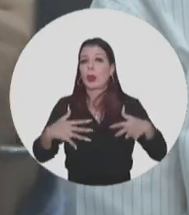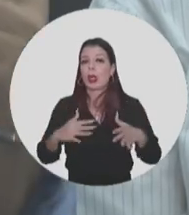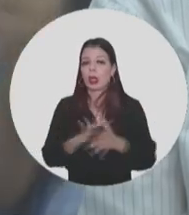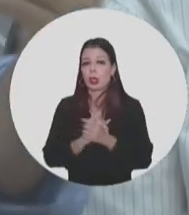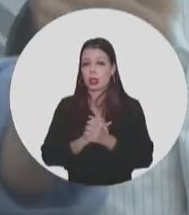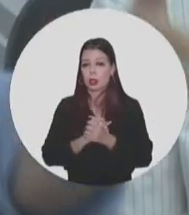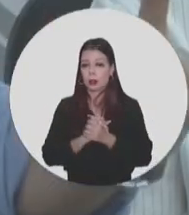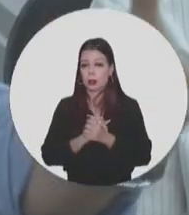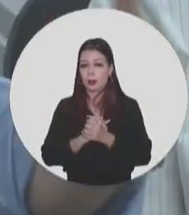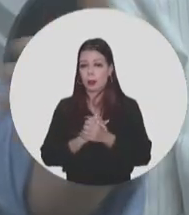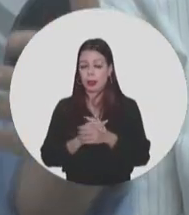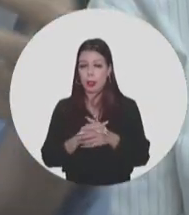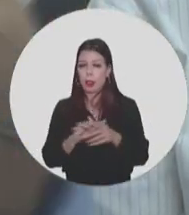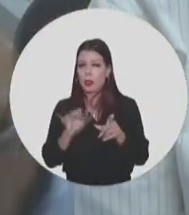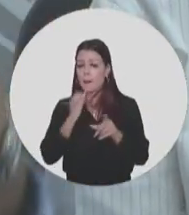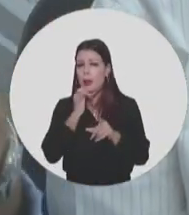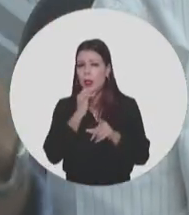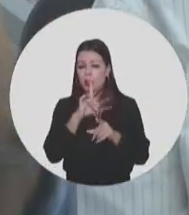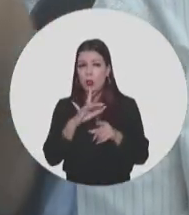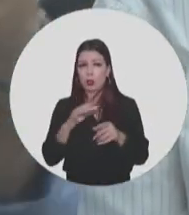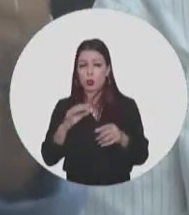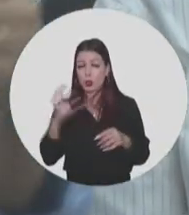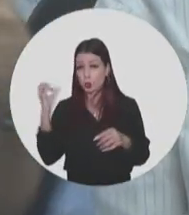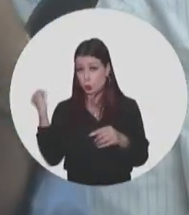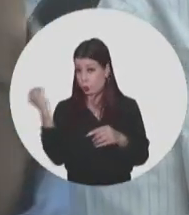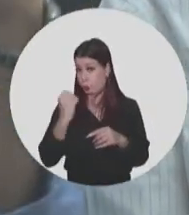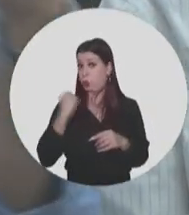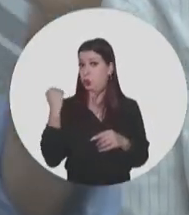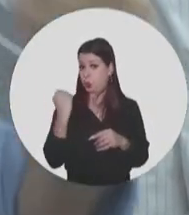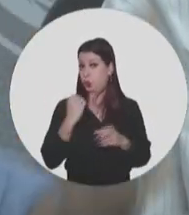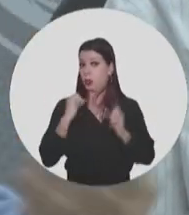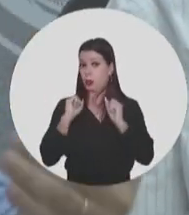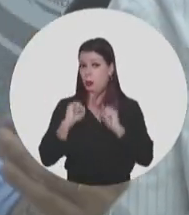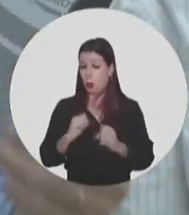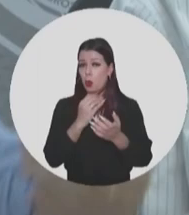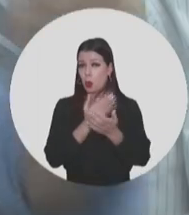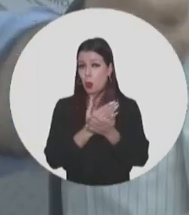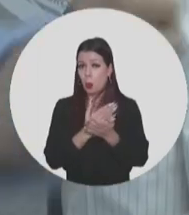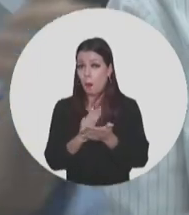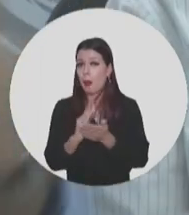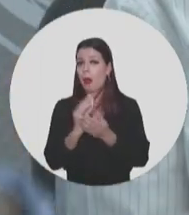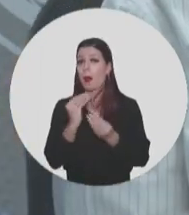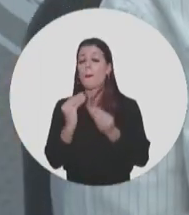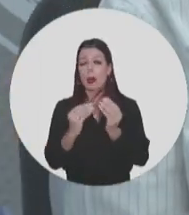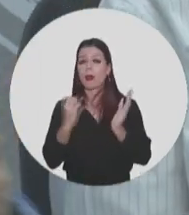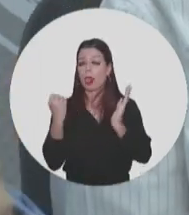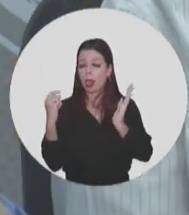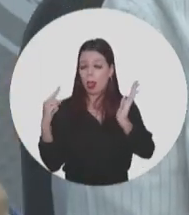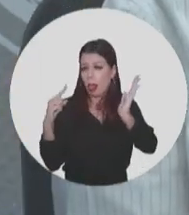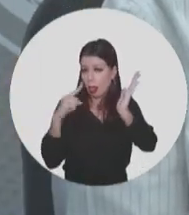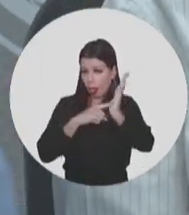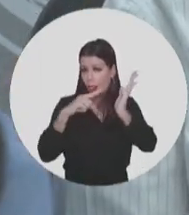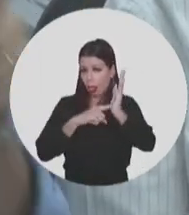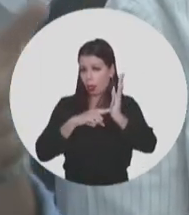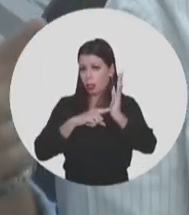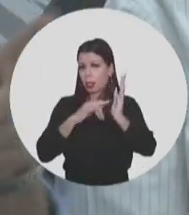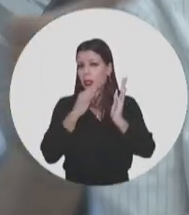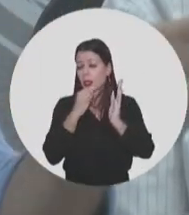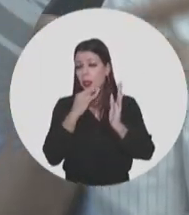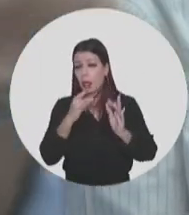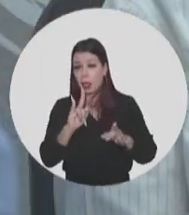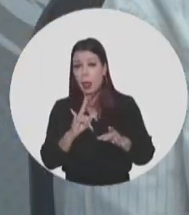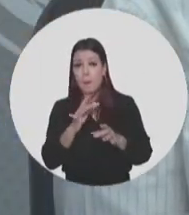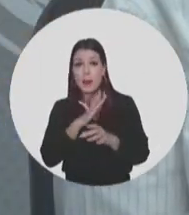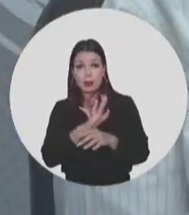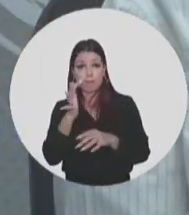cada autoridade que estava ali e sobre o que cada autoridade falou para nós ali na imprensa agora, ao final da reunião. Está